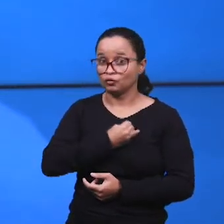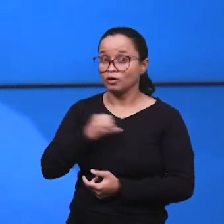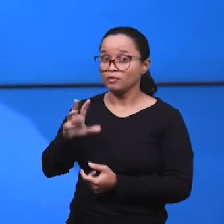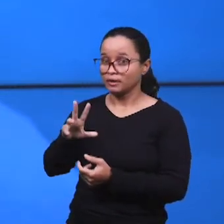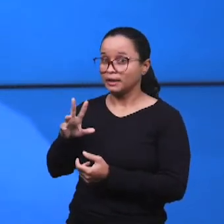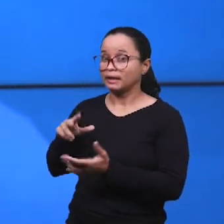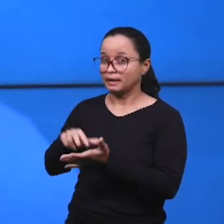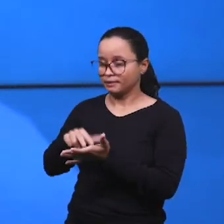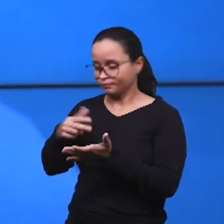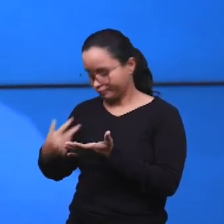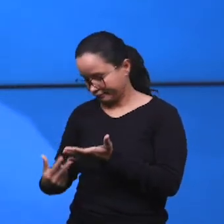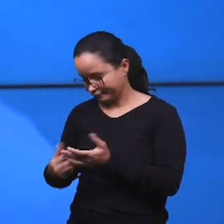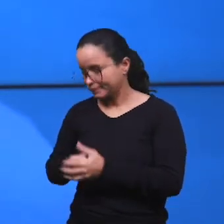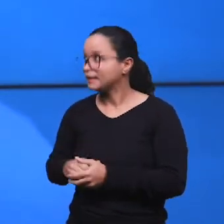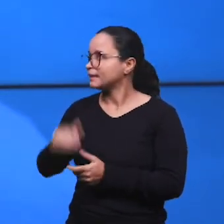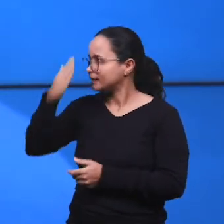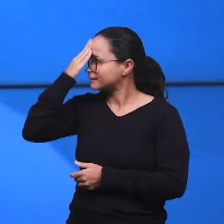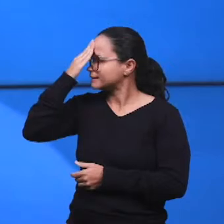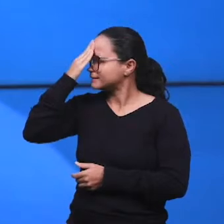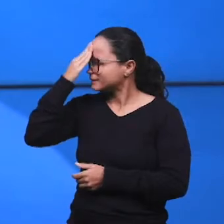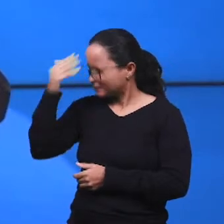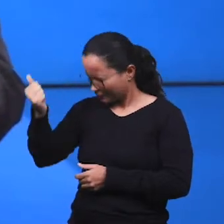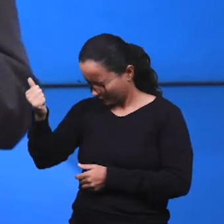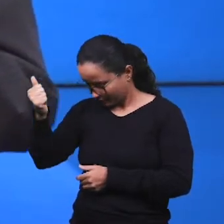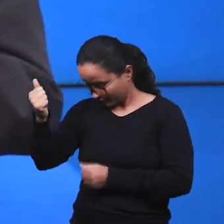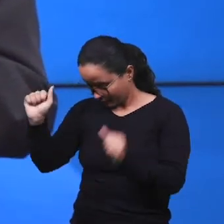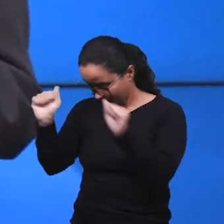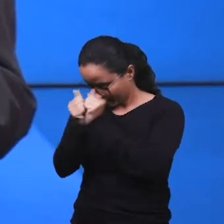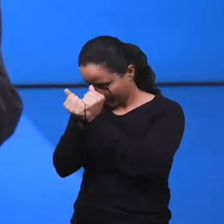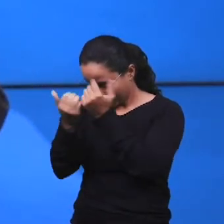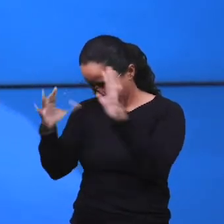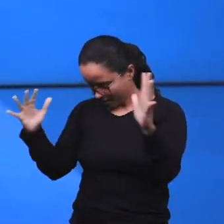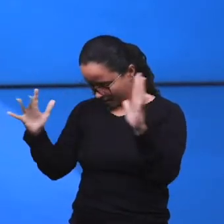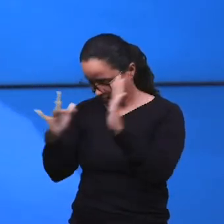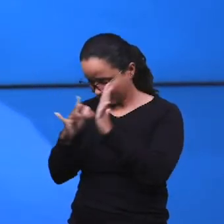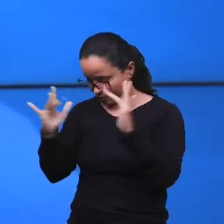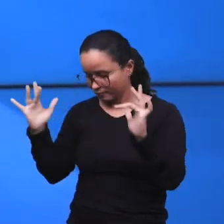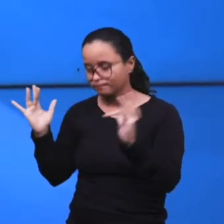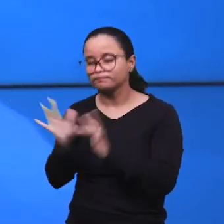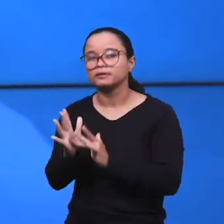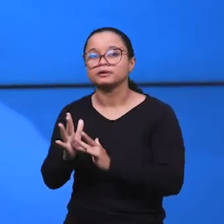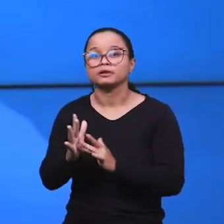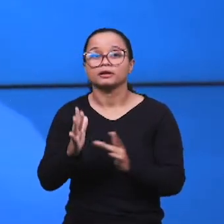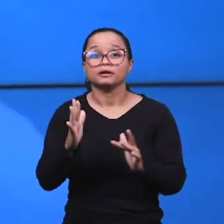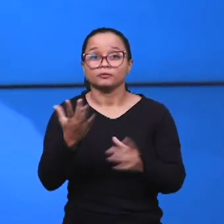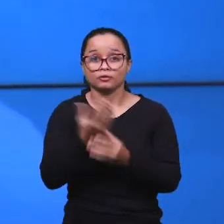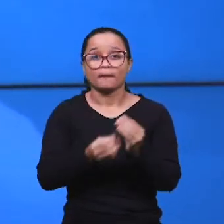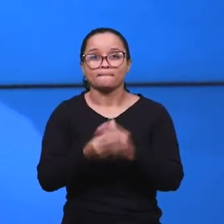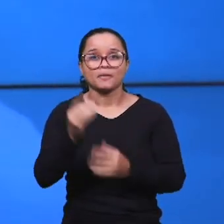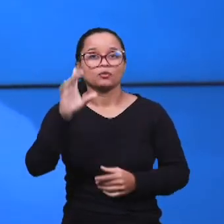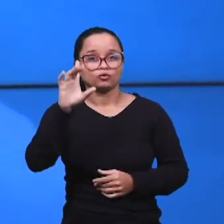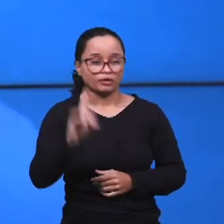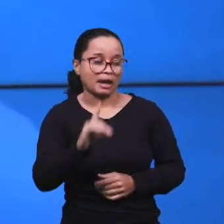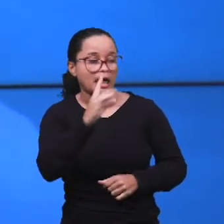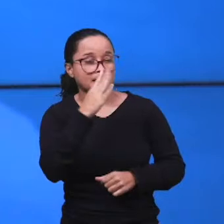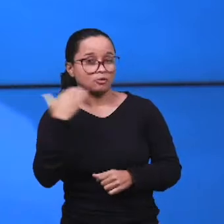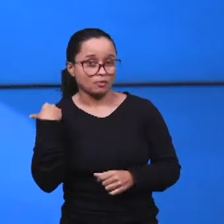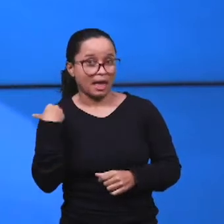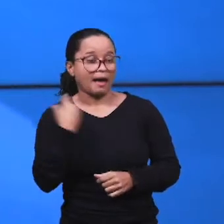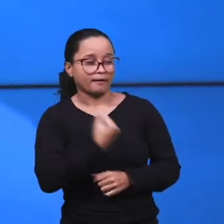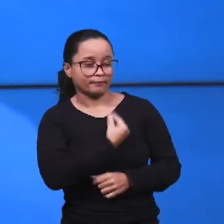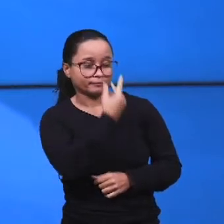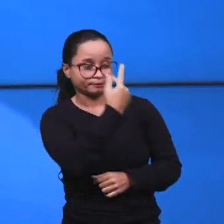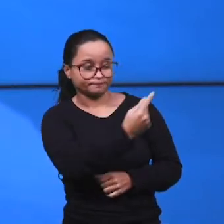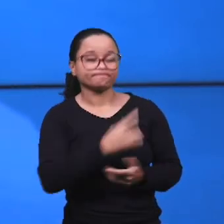pés de Jesus e reconheceu ali, né, a glória de Jesus, e por isso Jesus pôs a mão direita sobre ele, né? Então